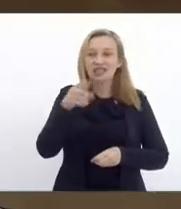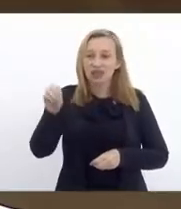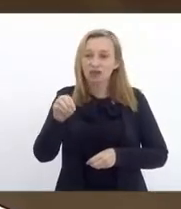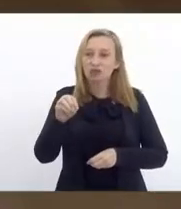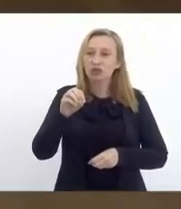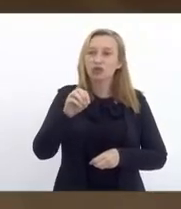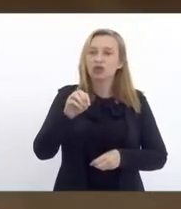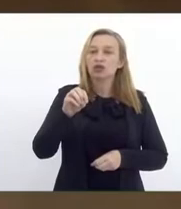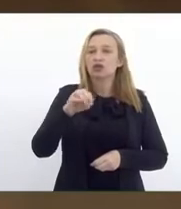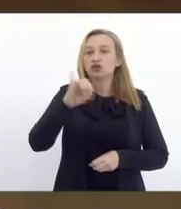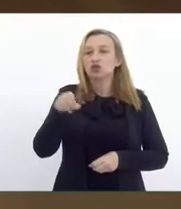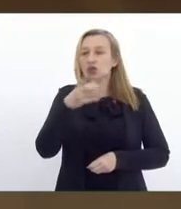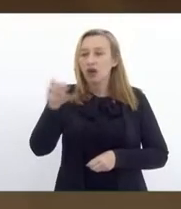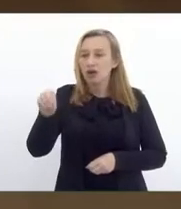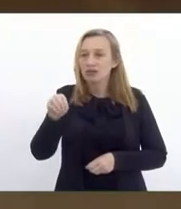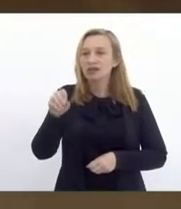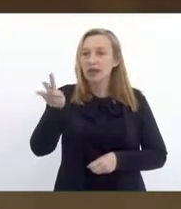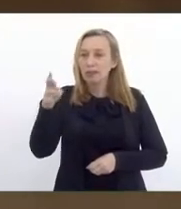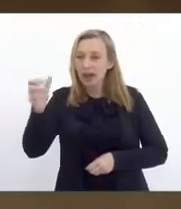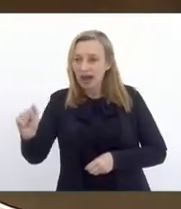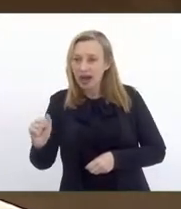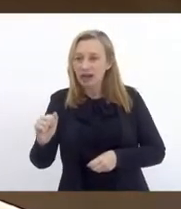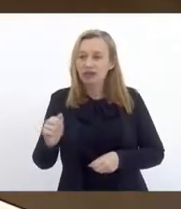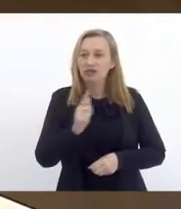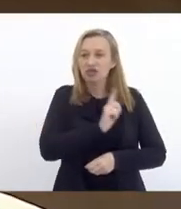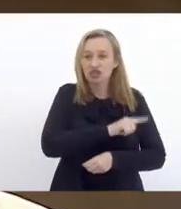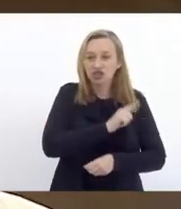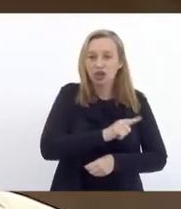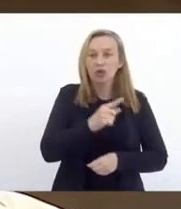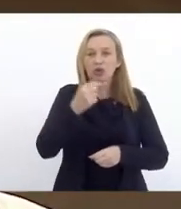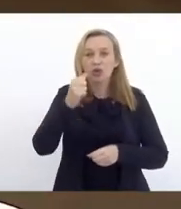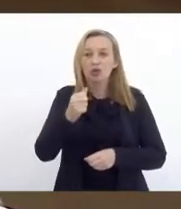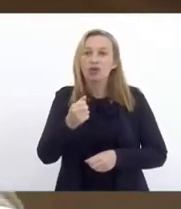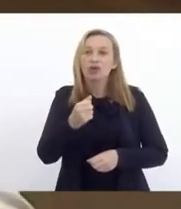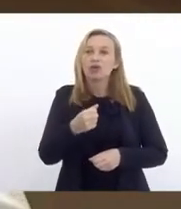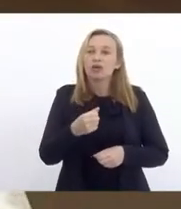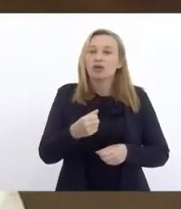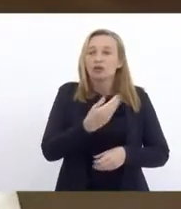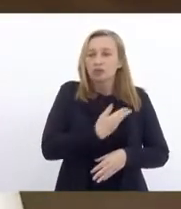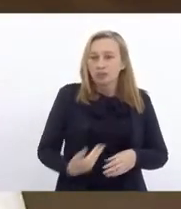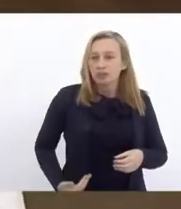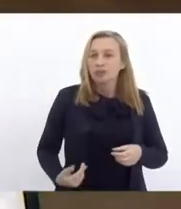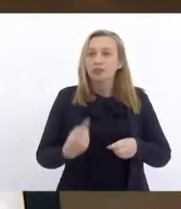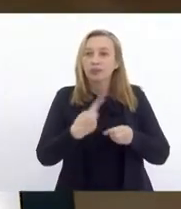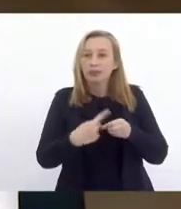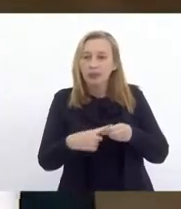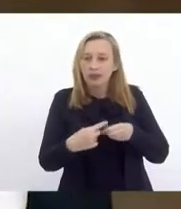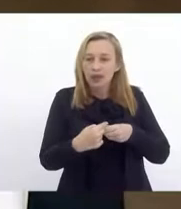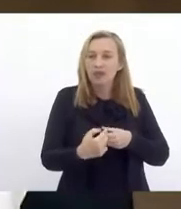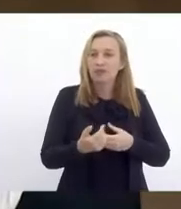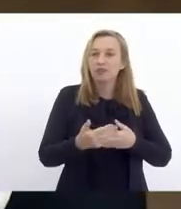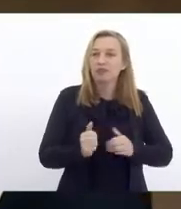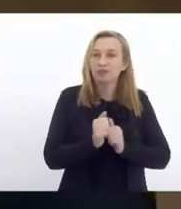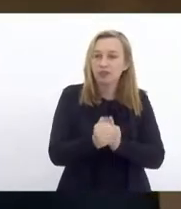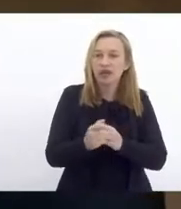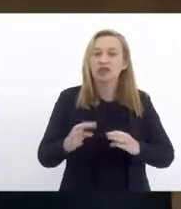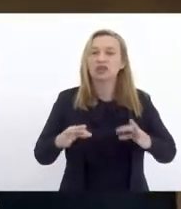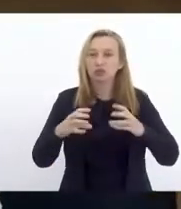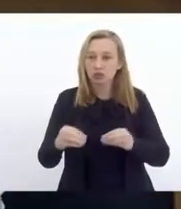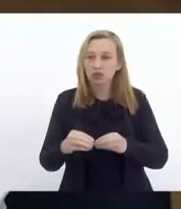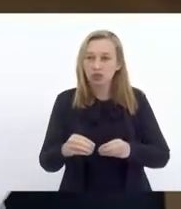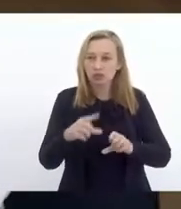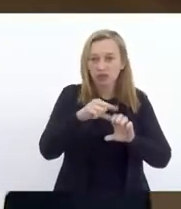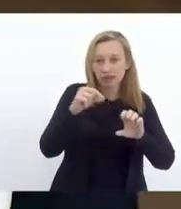possa, através da sua gestão pública municipal, acompanhar todo o empreendimento que lá está